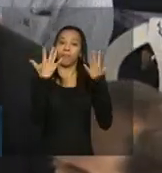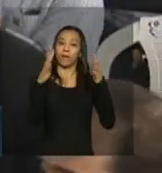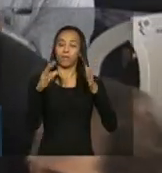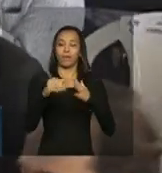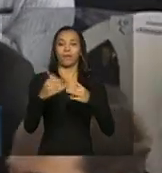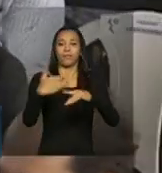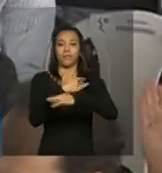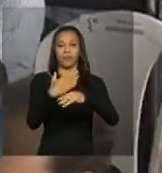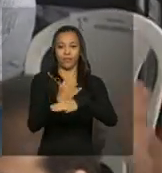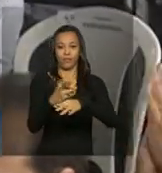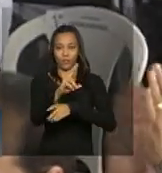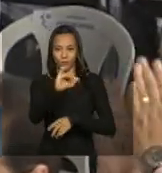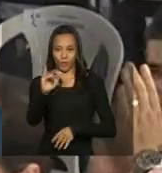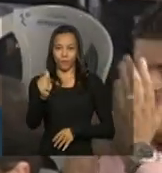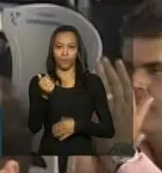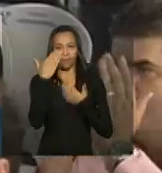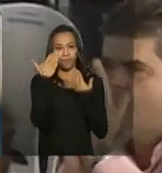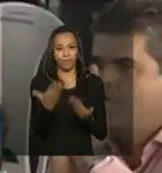obrigado.